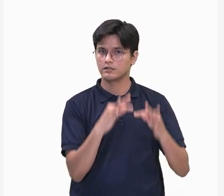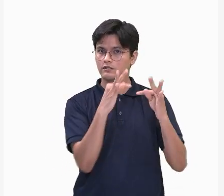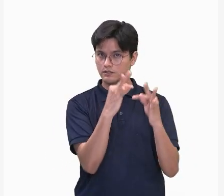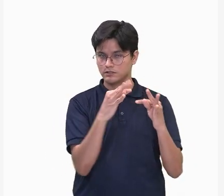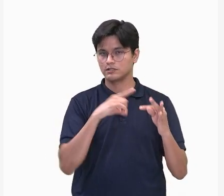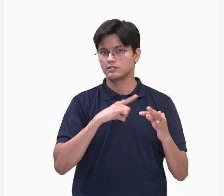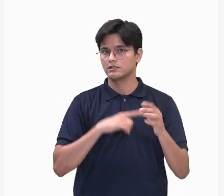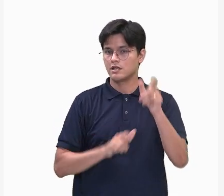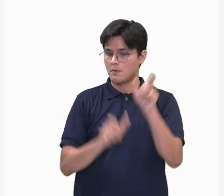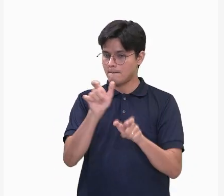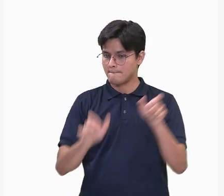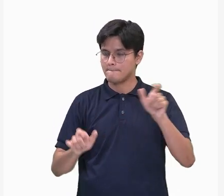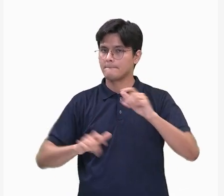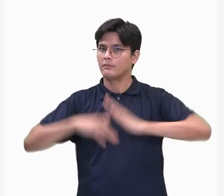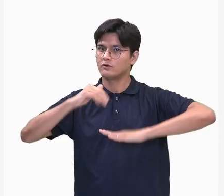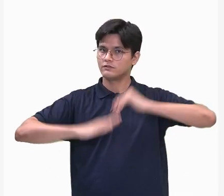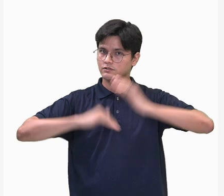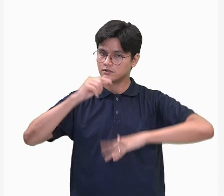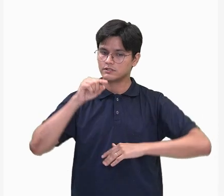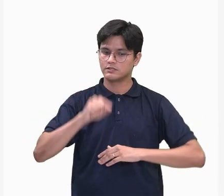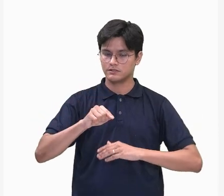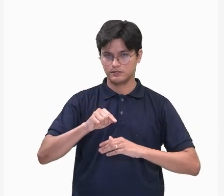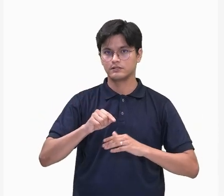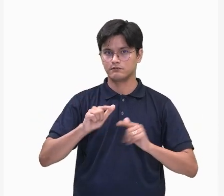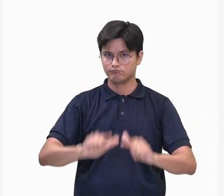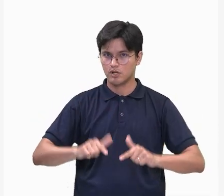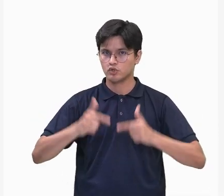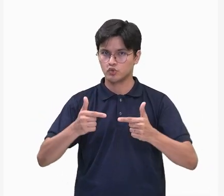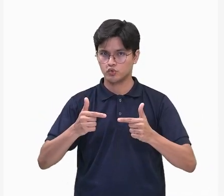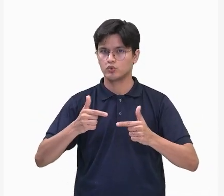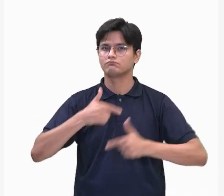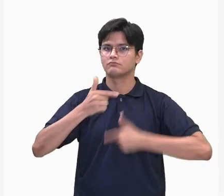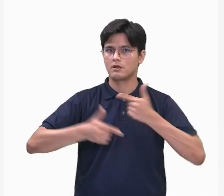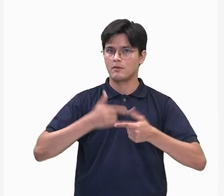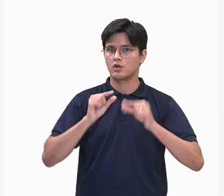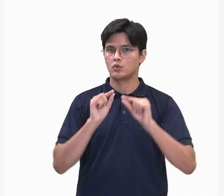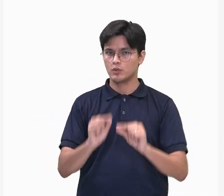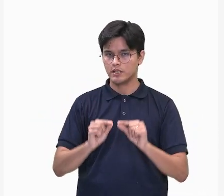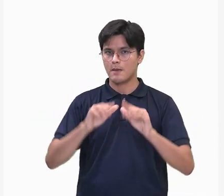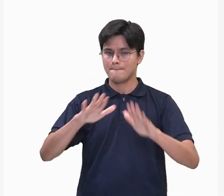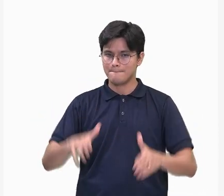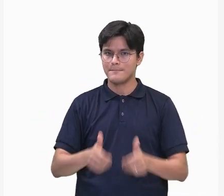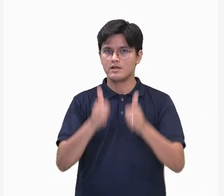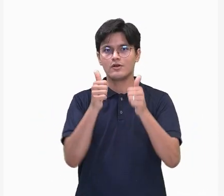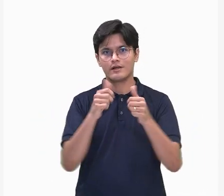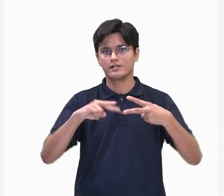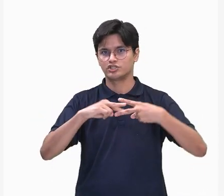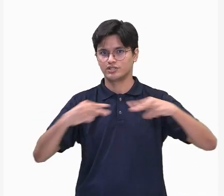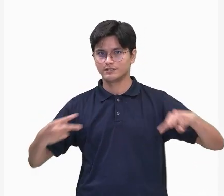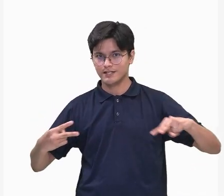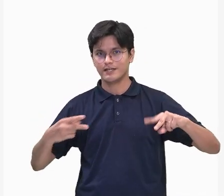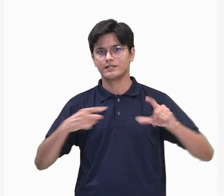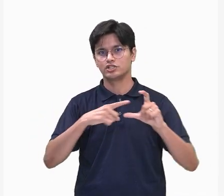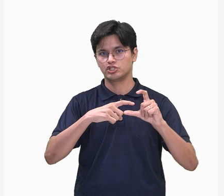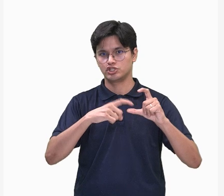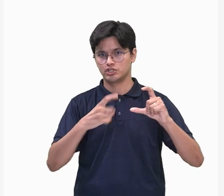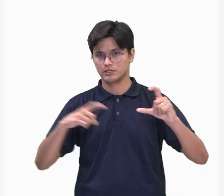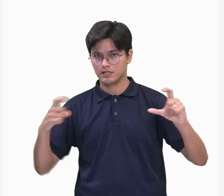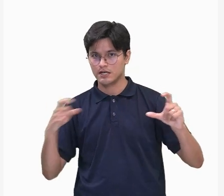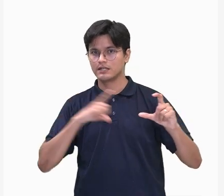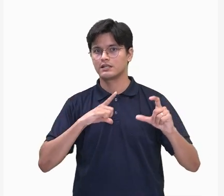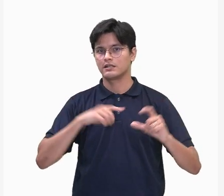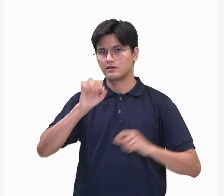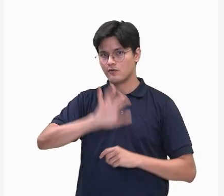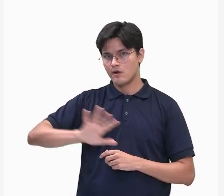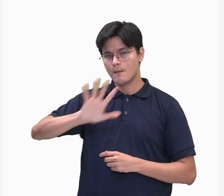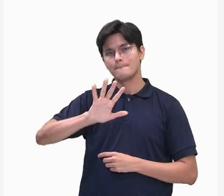melhoramento genético de plantas e na agricultura, né? A gente tem essa imagem bem legal, né, desse cientista aí que